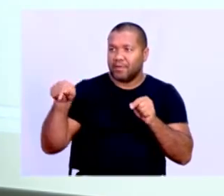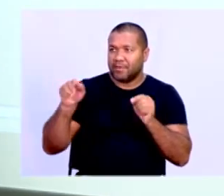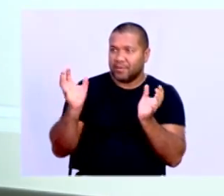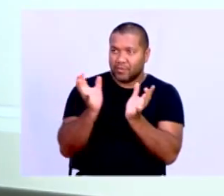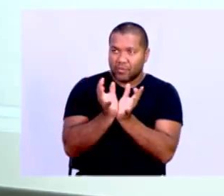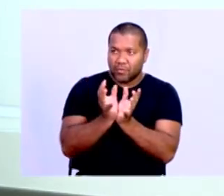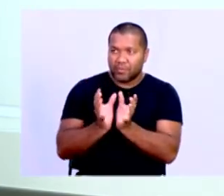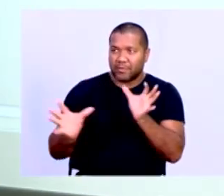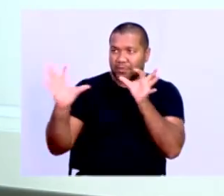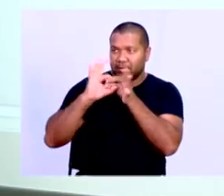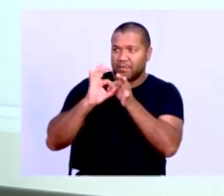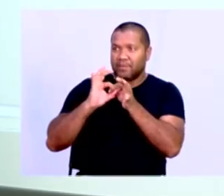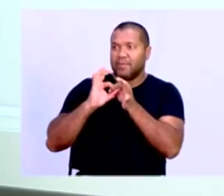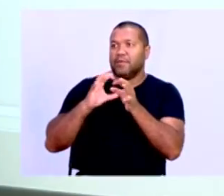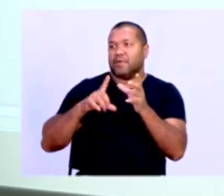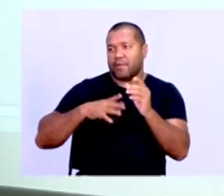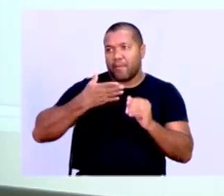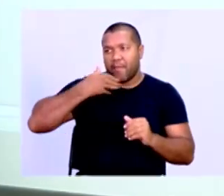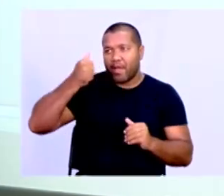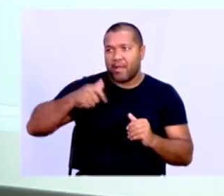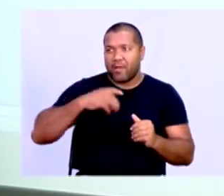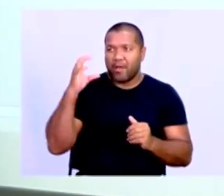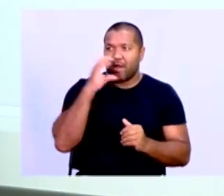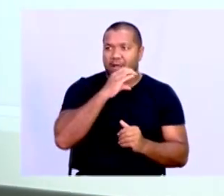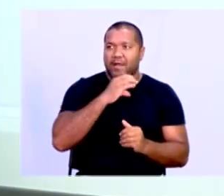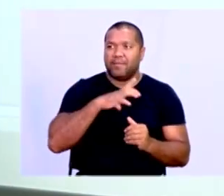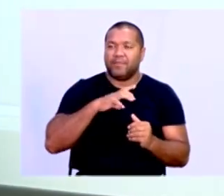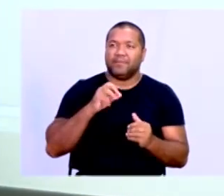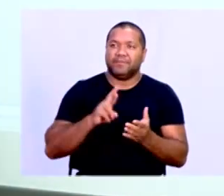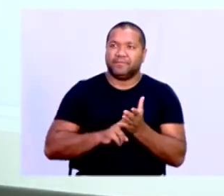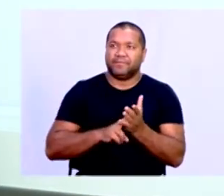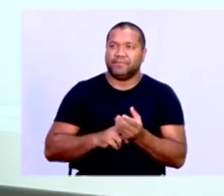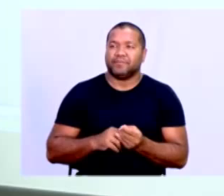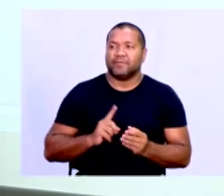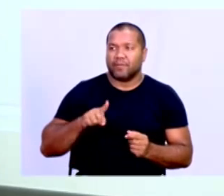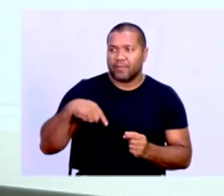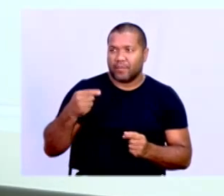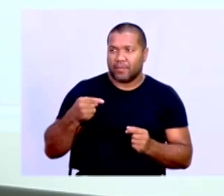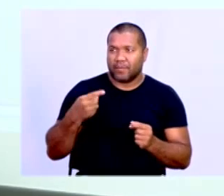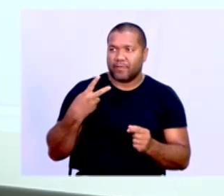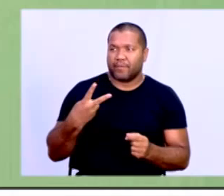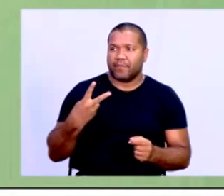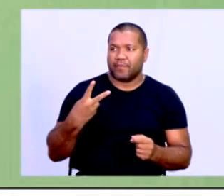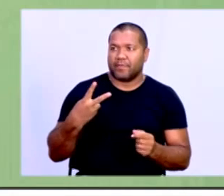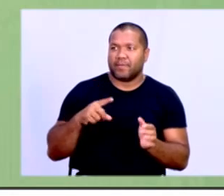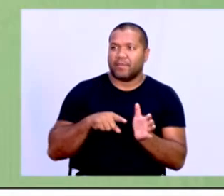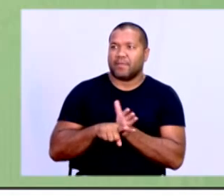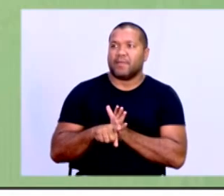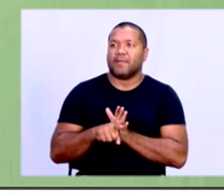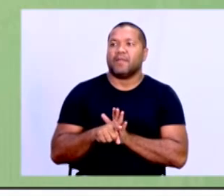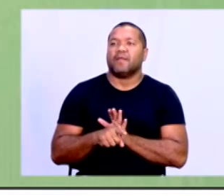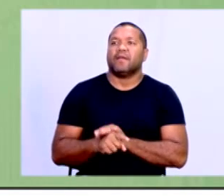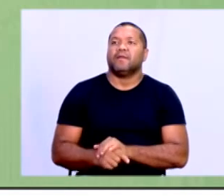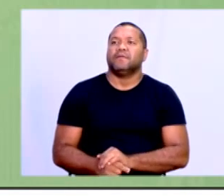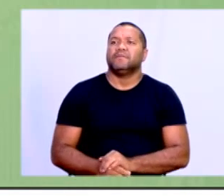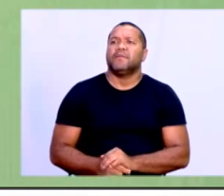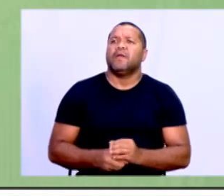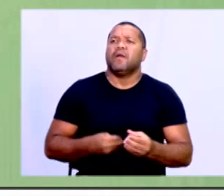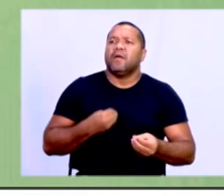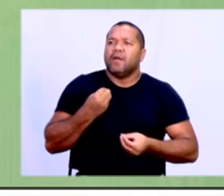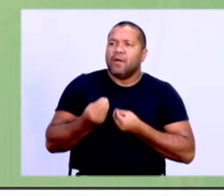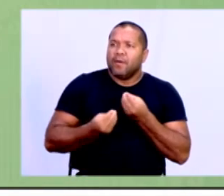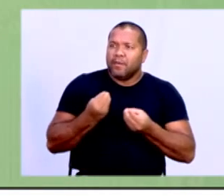trabalhando junta melhor no desenvolvimento ágil. Então, vamos para a nossa segunda questão. Como